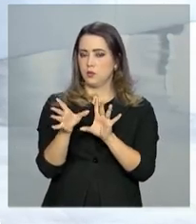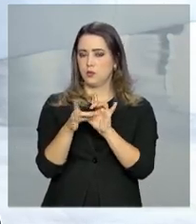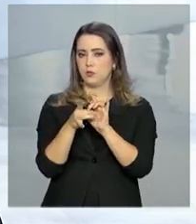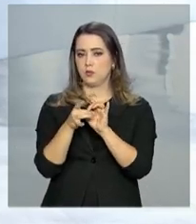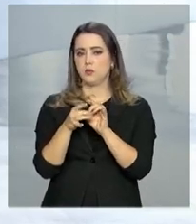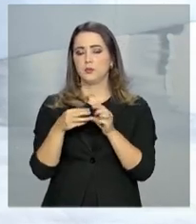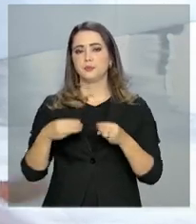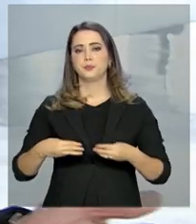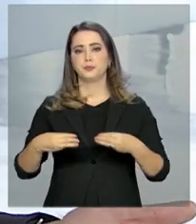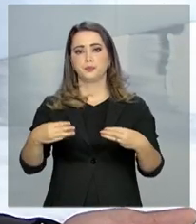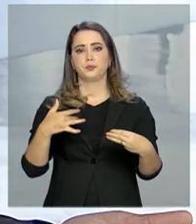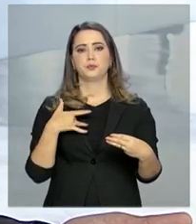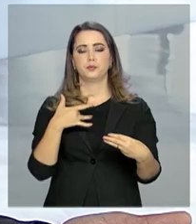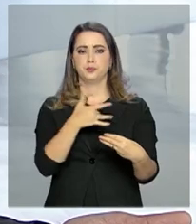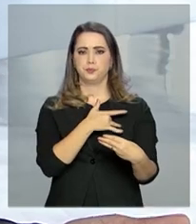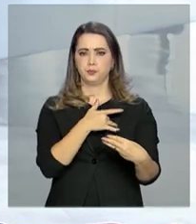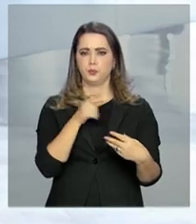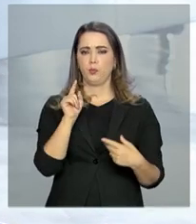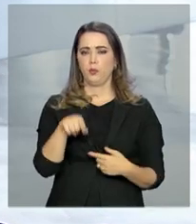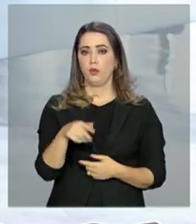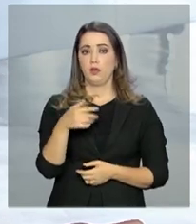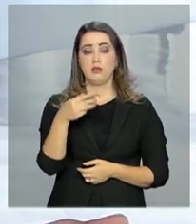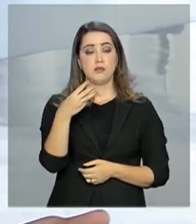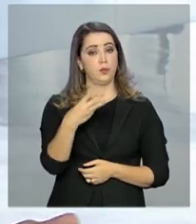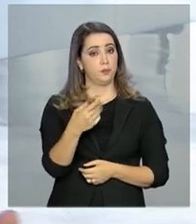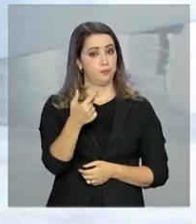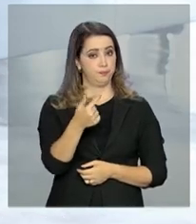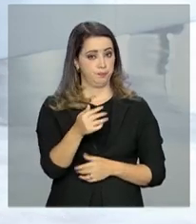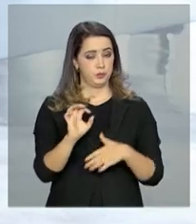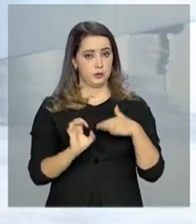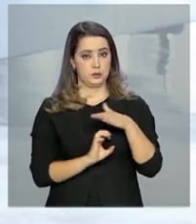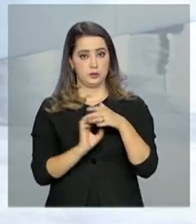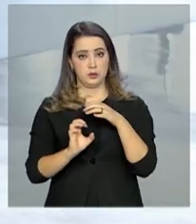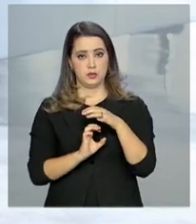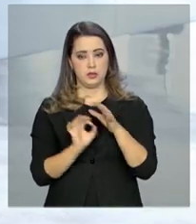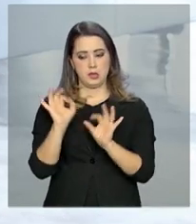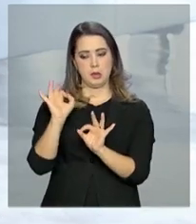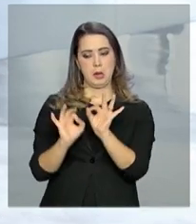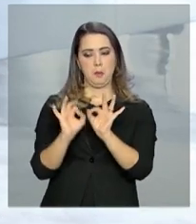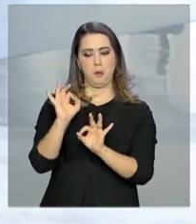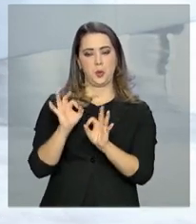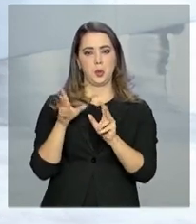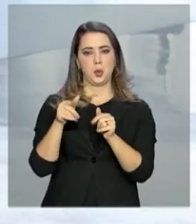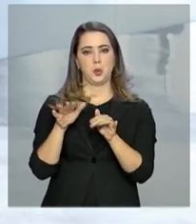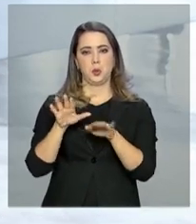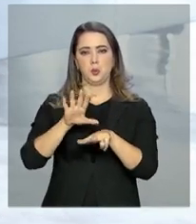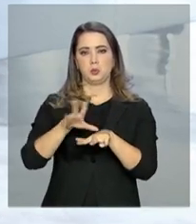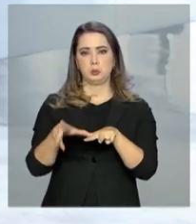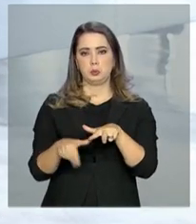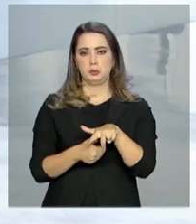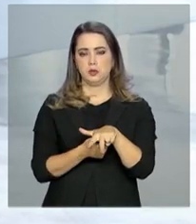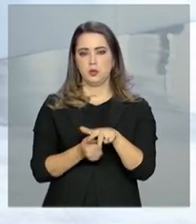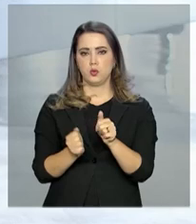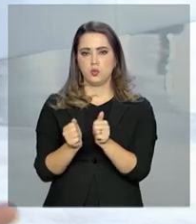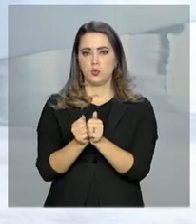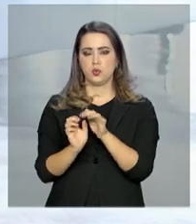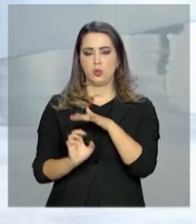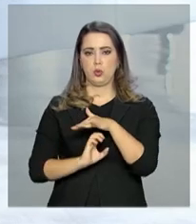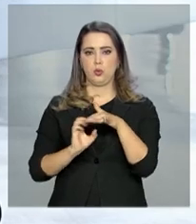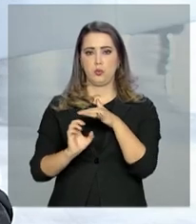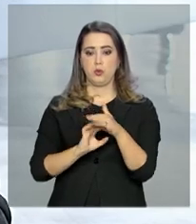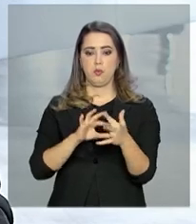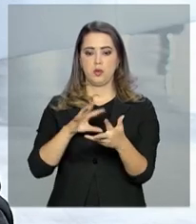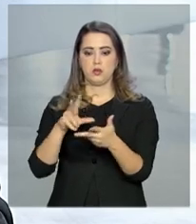da saúde essas 37 empresas estariam orquestradas junto com uma grande empresa internacional de